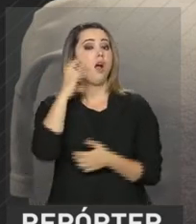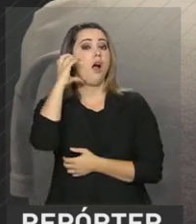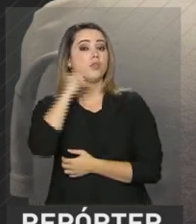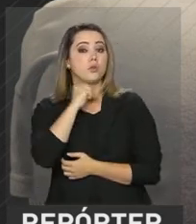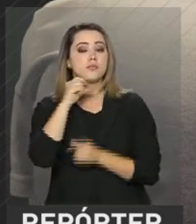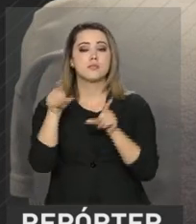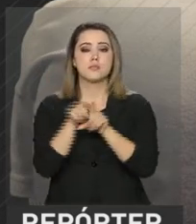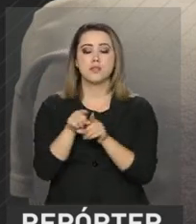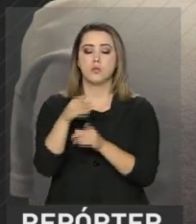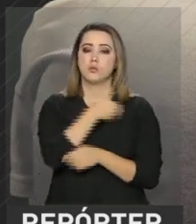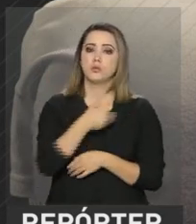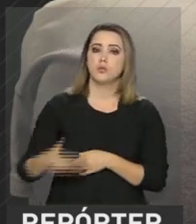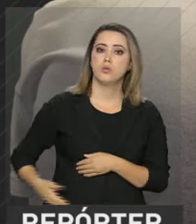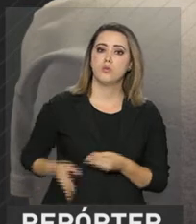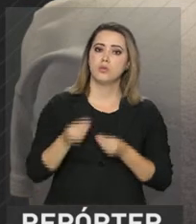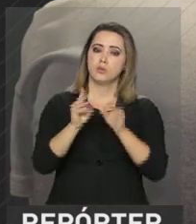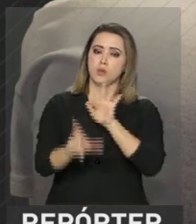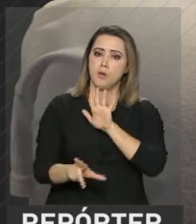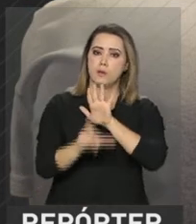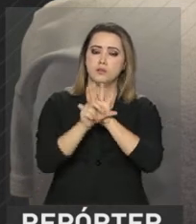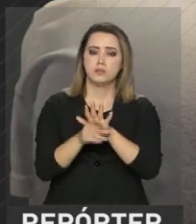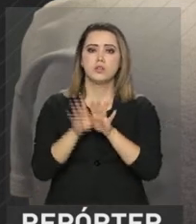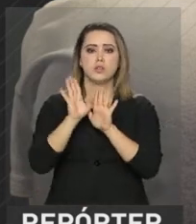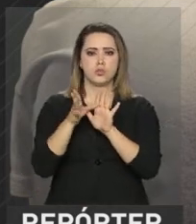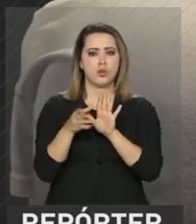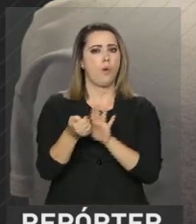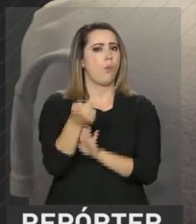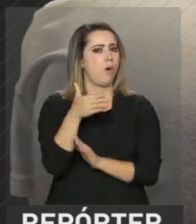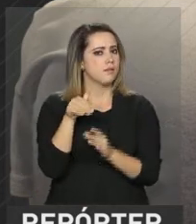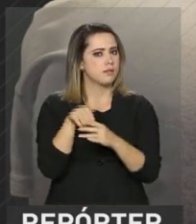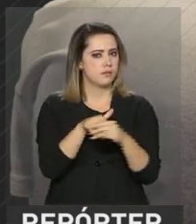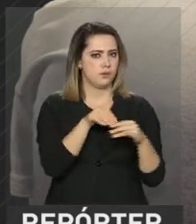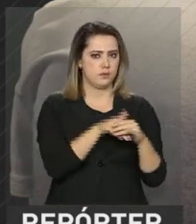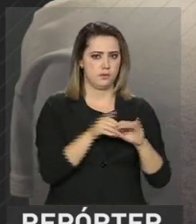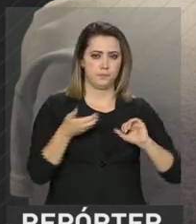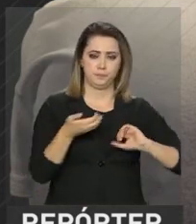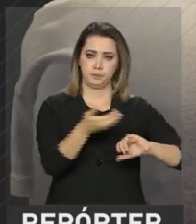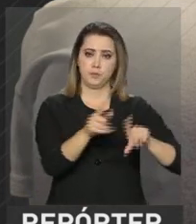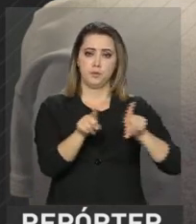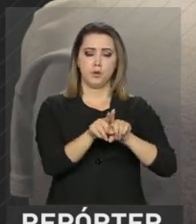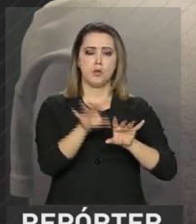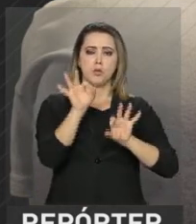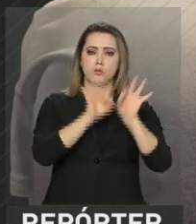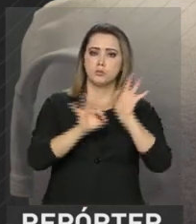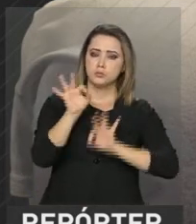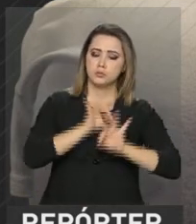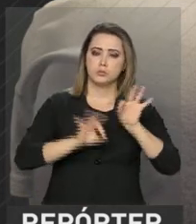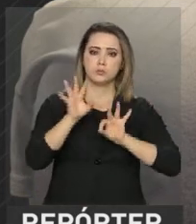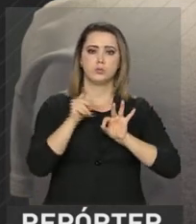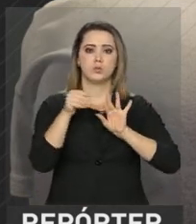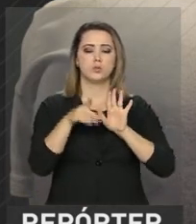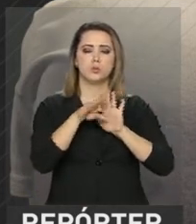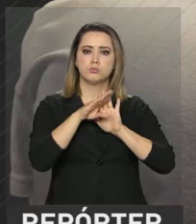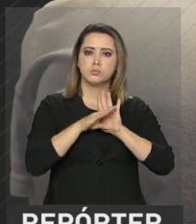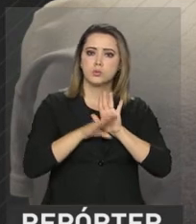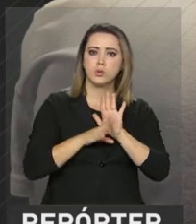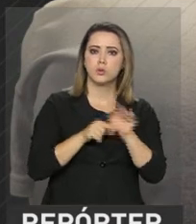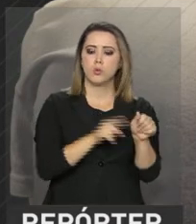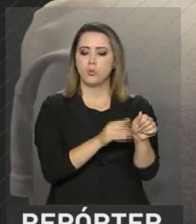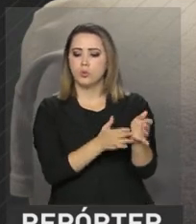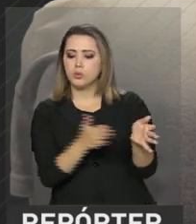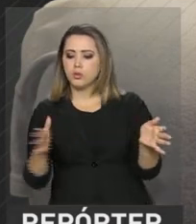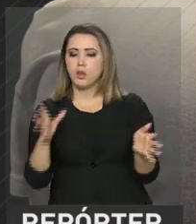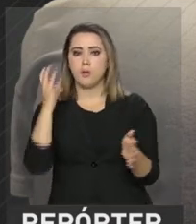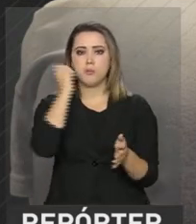governo encaminhou um projeto de lei que já está pronto para ser votado pela câmara dos deputados e que regulamenta prazos para adoção regras